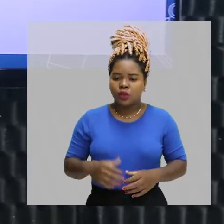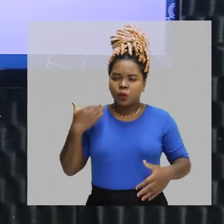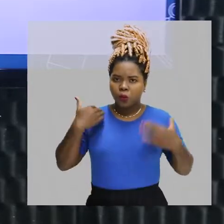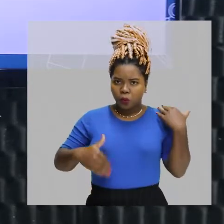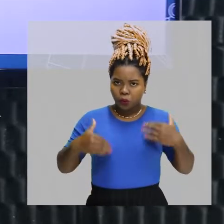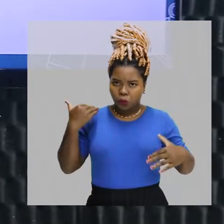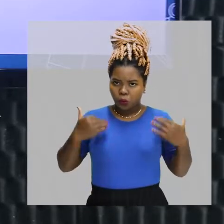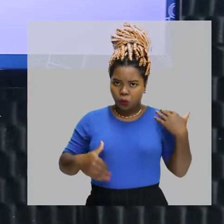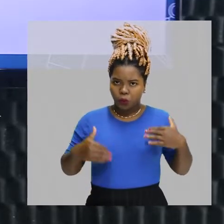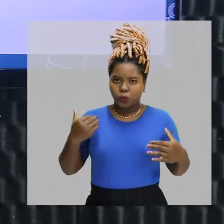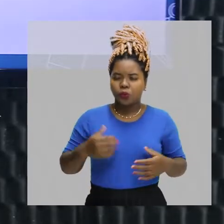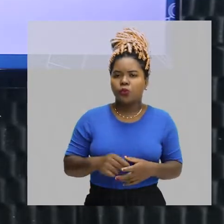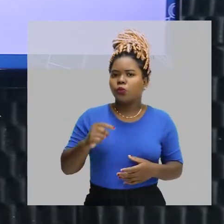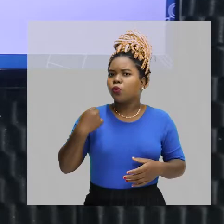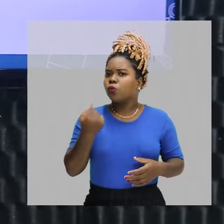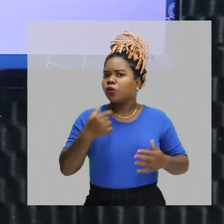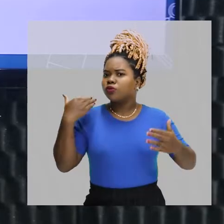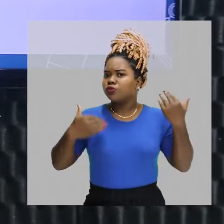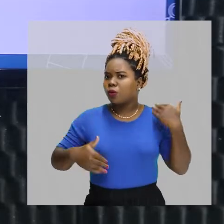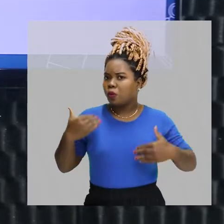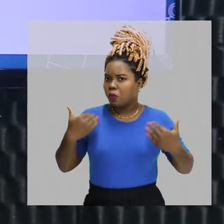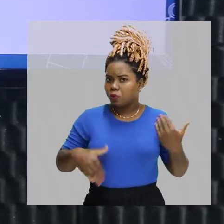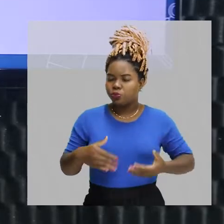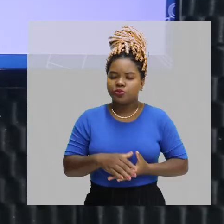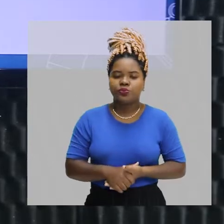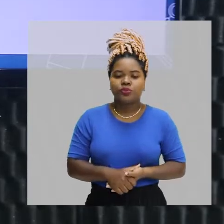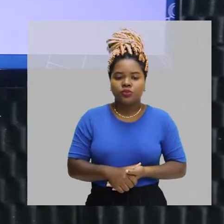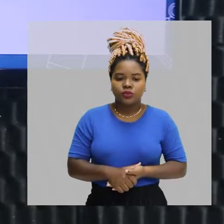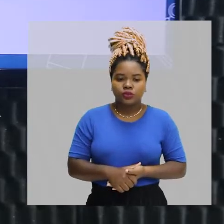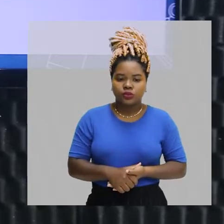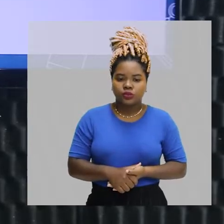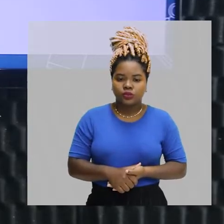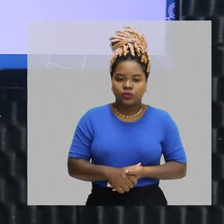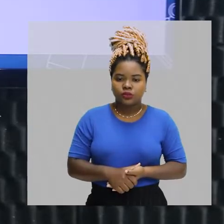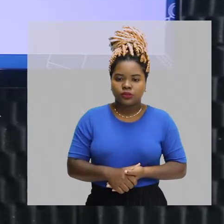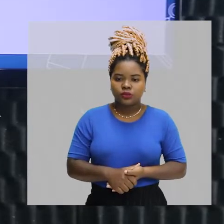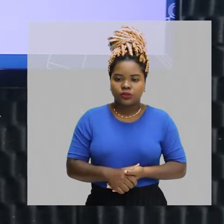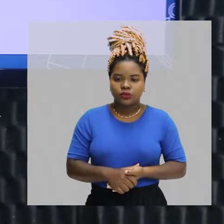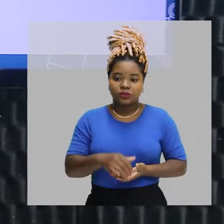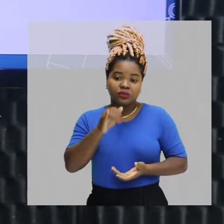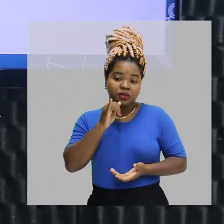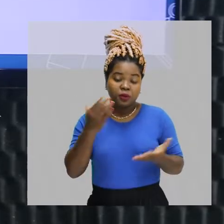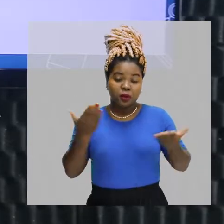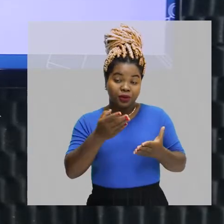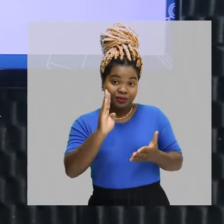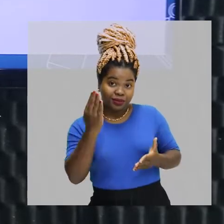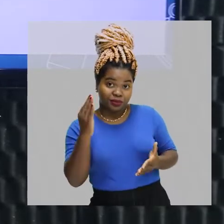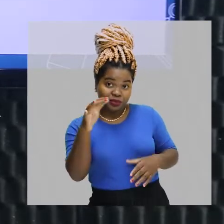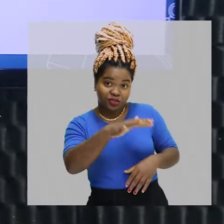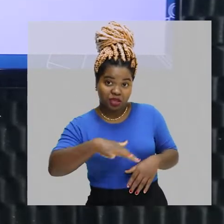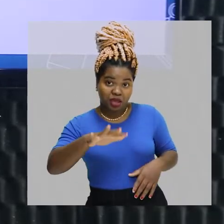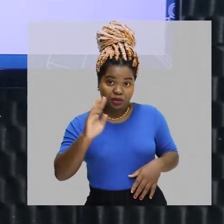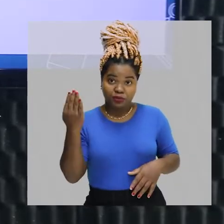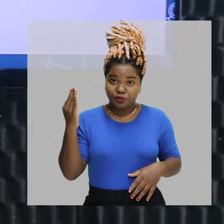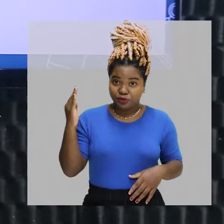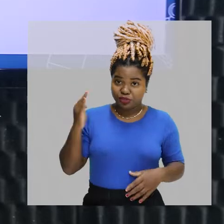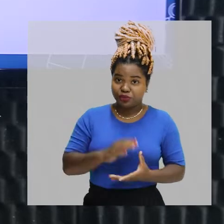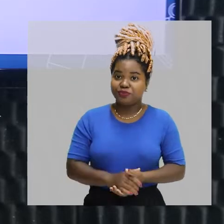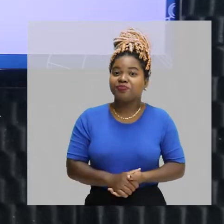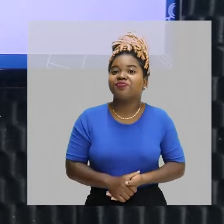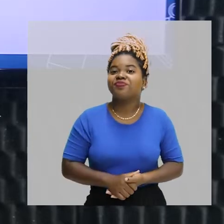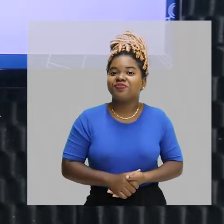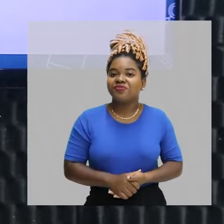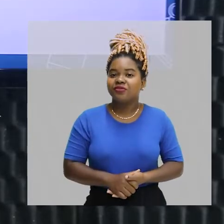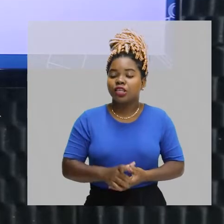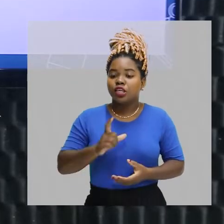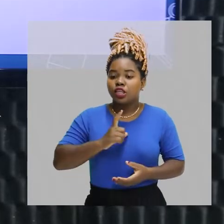exemplo. Então eu vou aqui invadir a aula do professor Celso de biologia para falar do corpo humano, certo? Nós